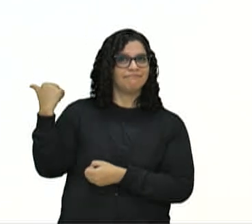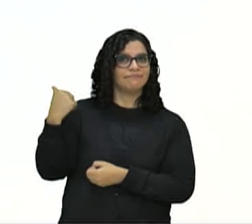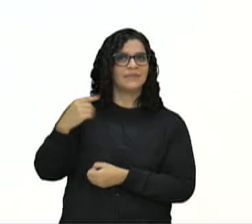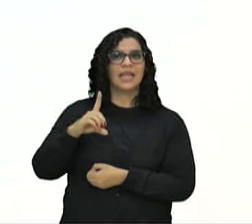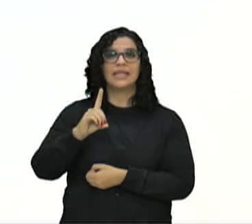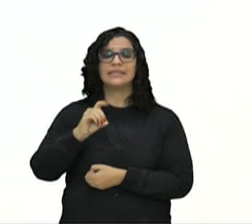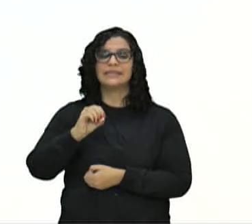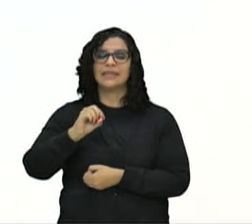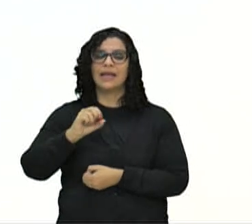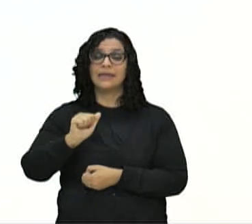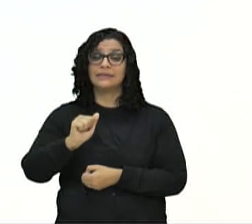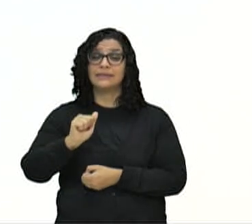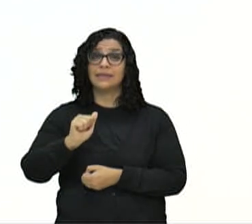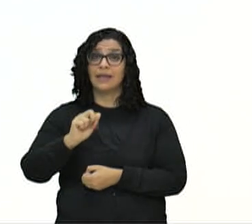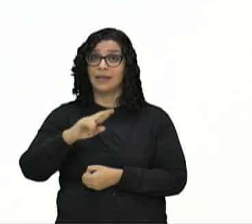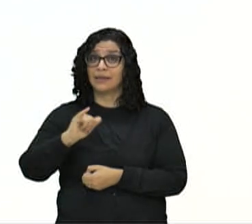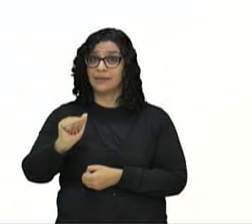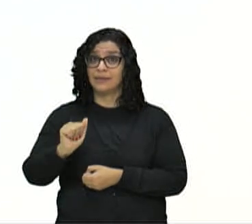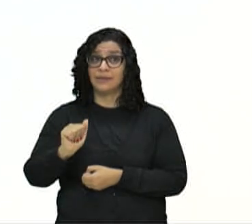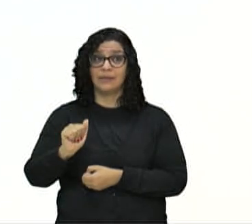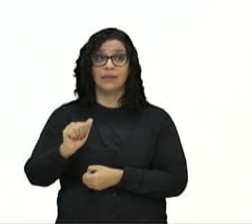daria, fui,